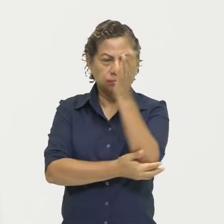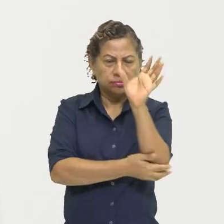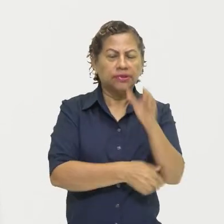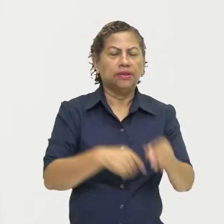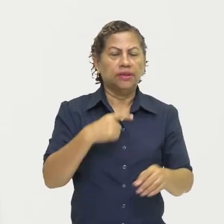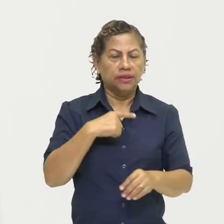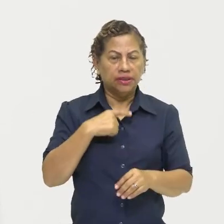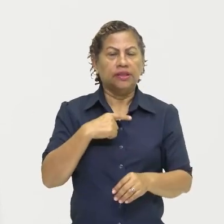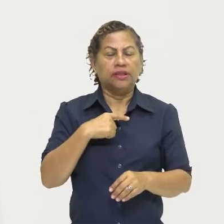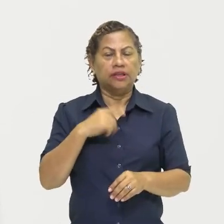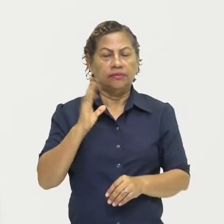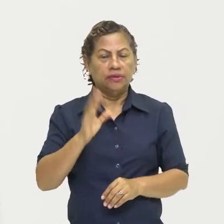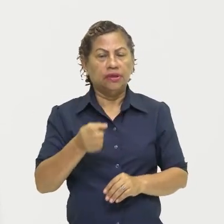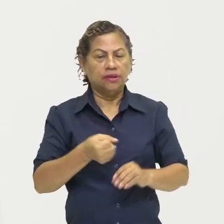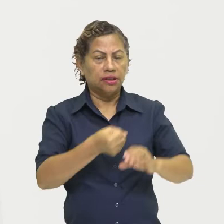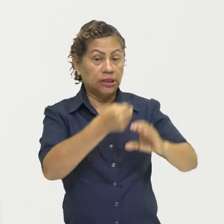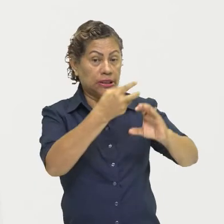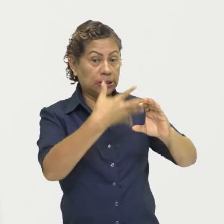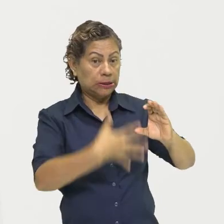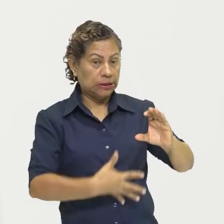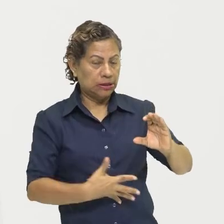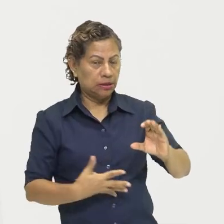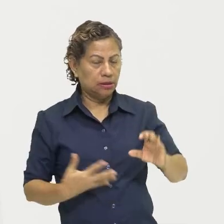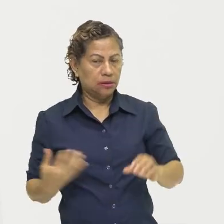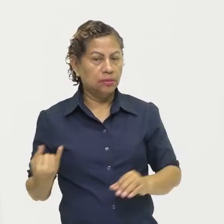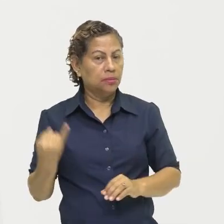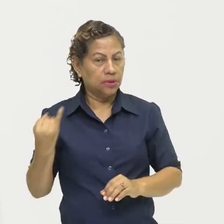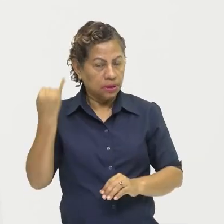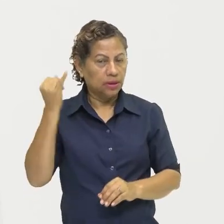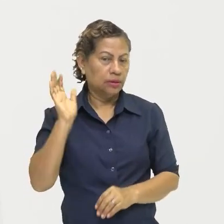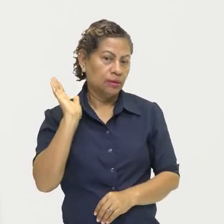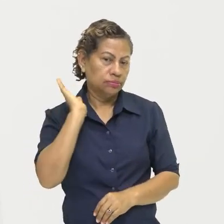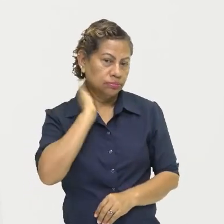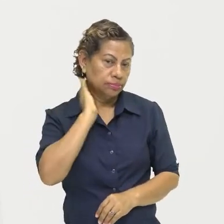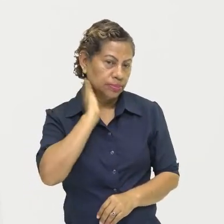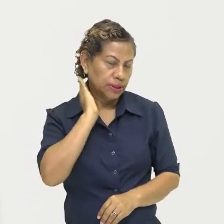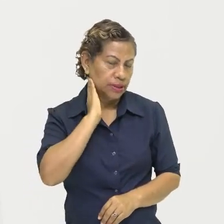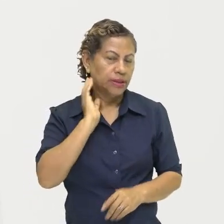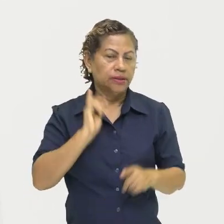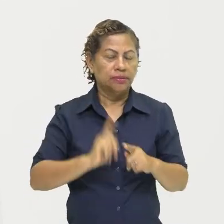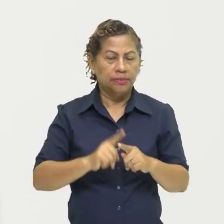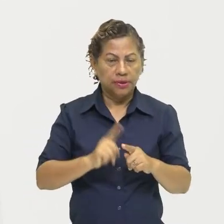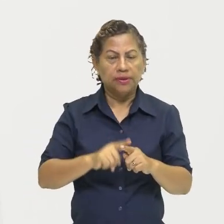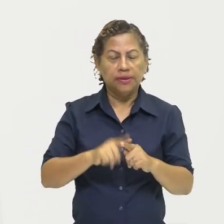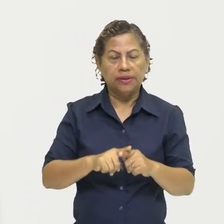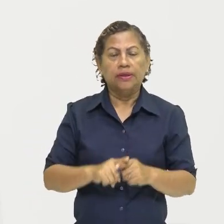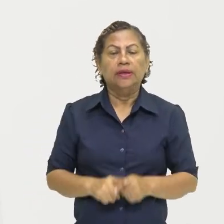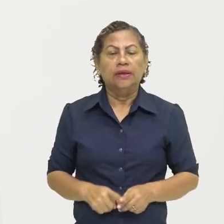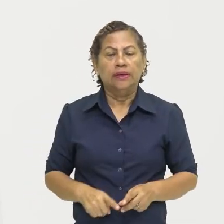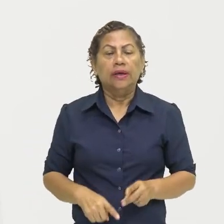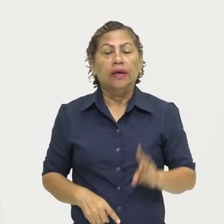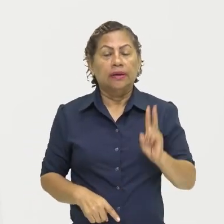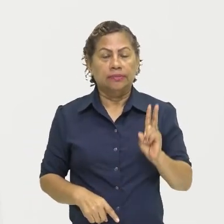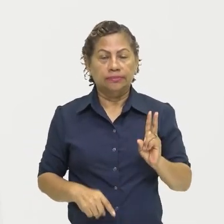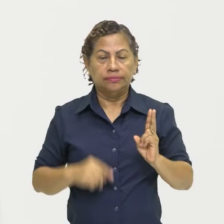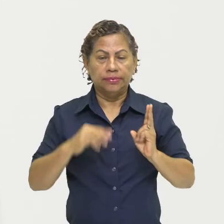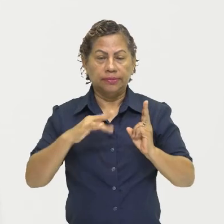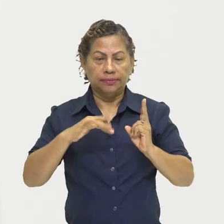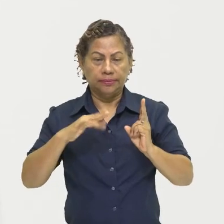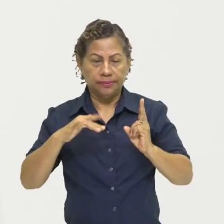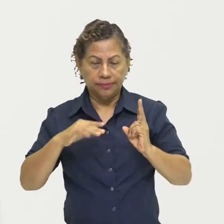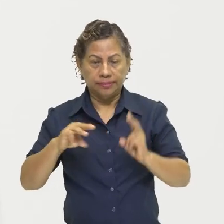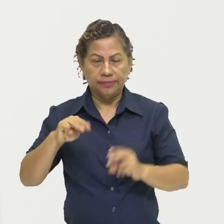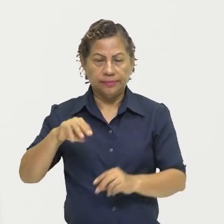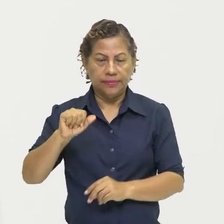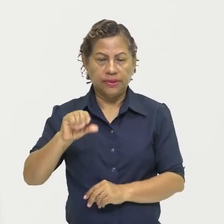manifesta uma de suas características mais fortes, no caso, a preguiça, né? Como ele era um menino que passou muito tempo, ele